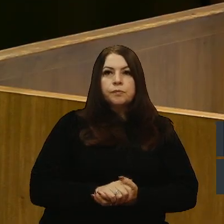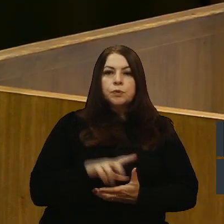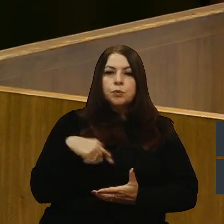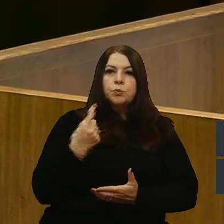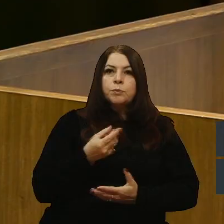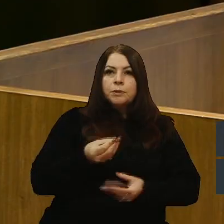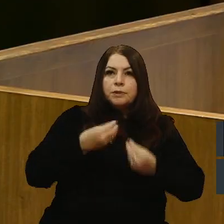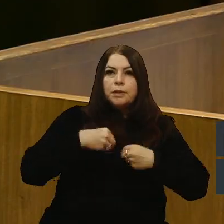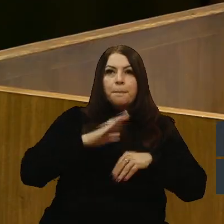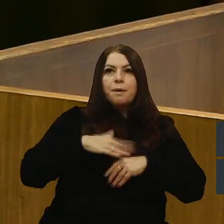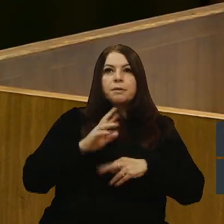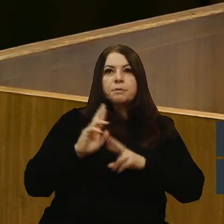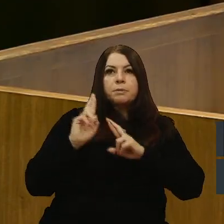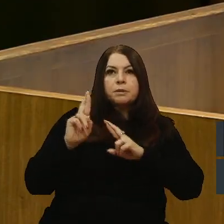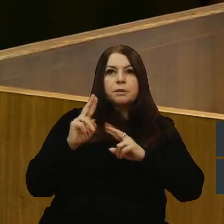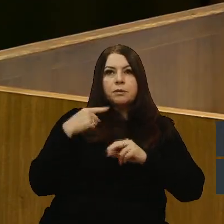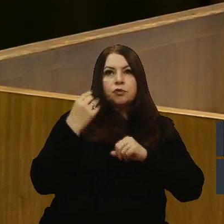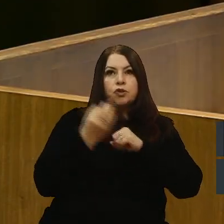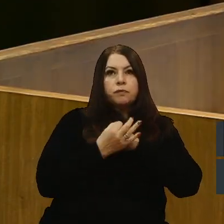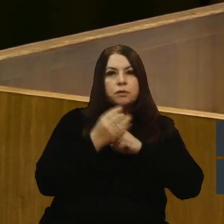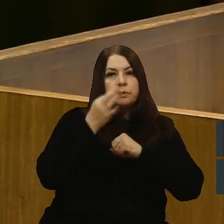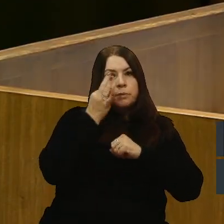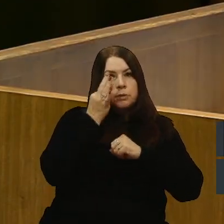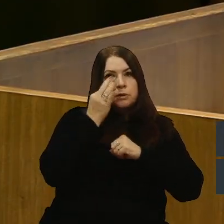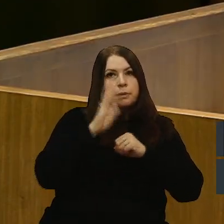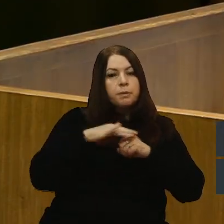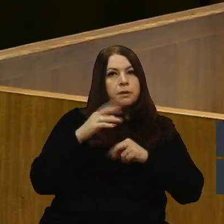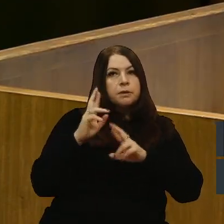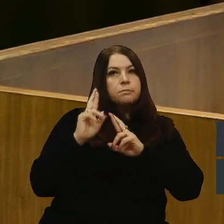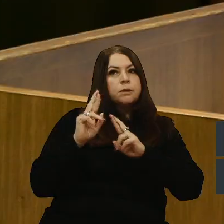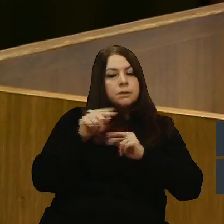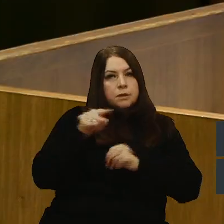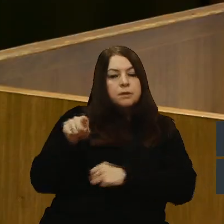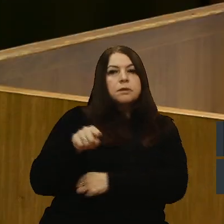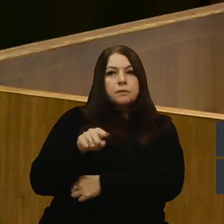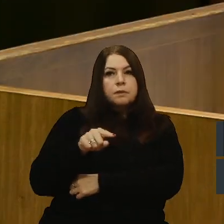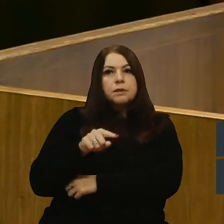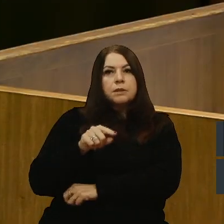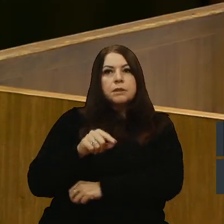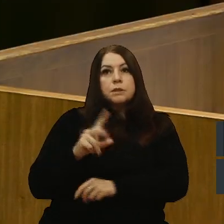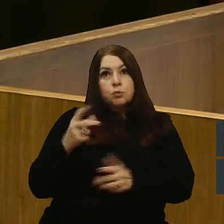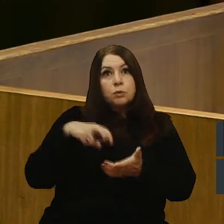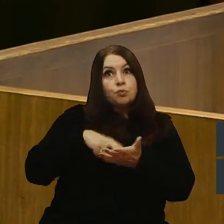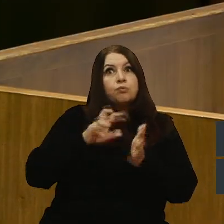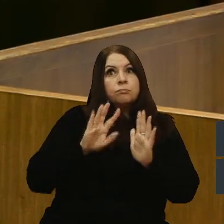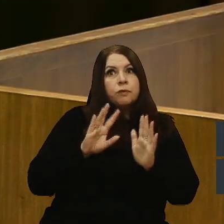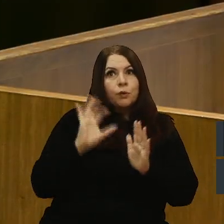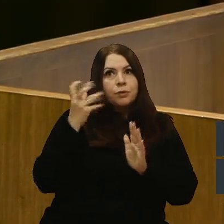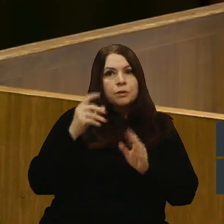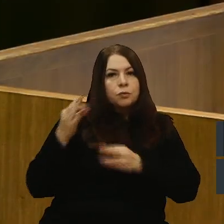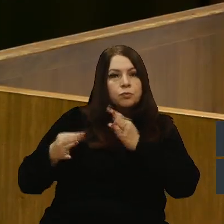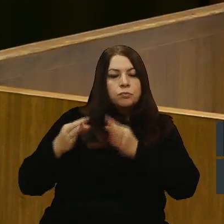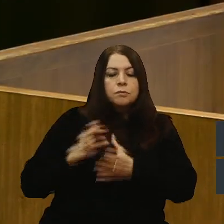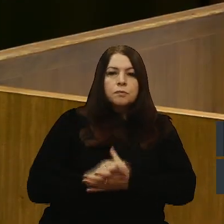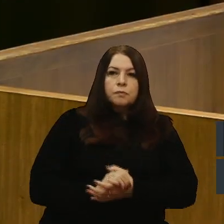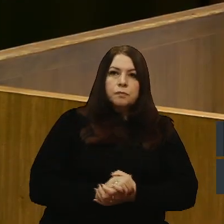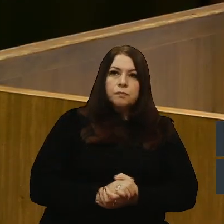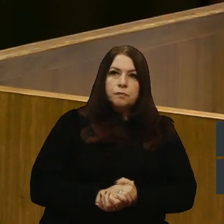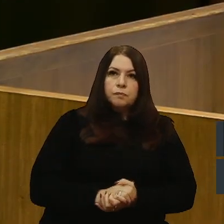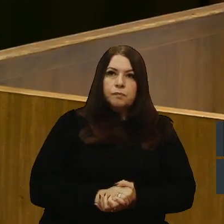mais esperança, advogados que estão aqui presentes, mais esperança em relação às penalidades, né?